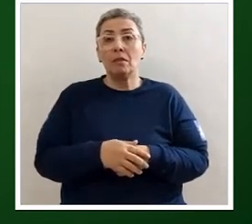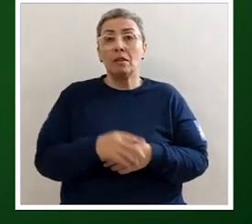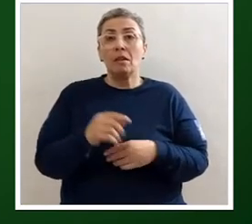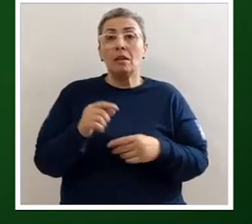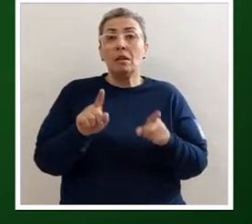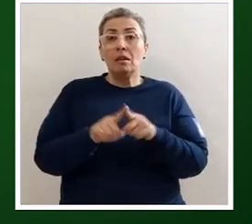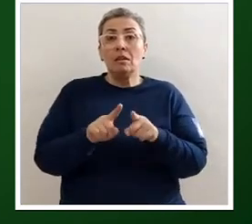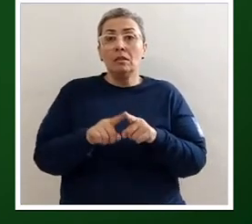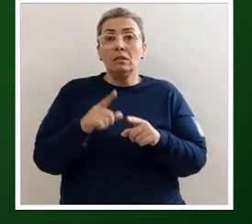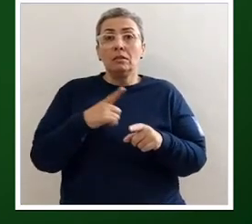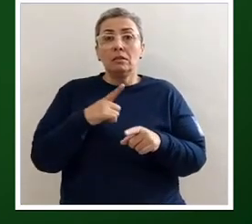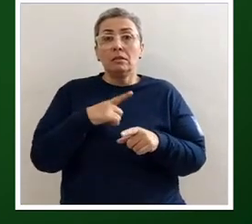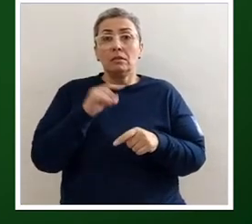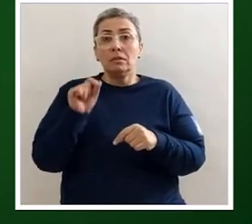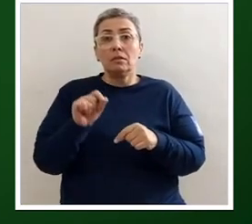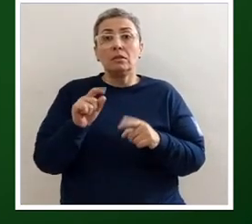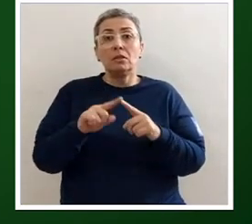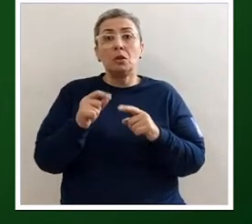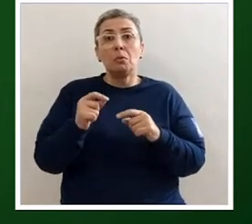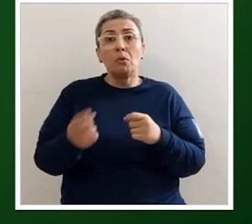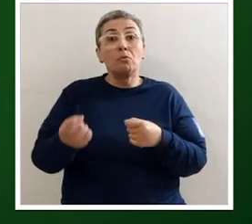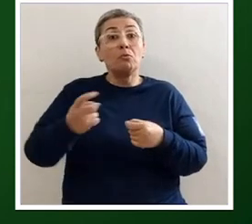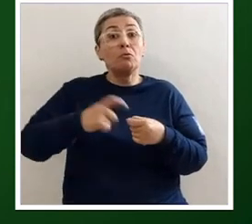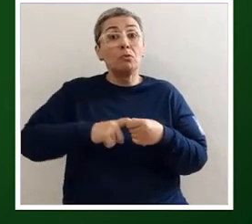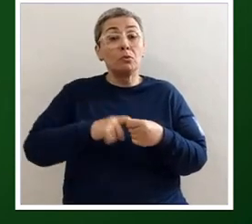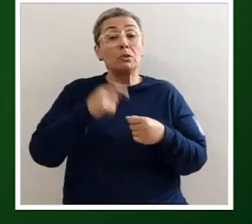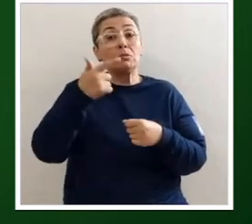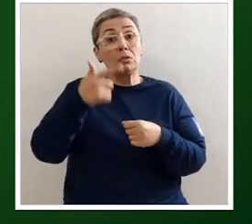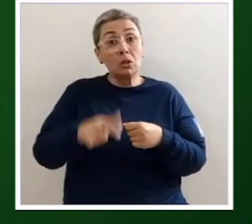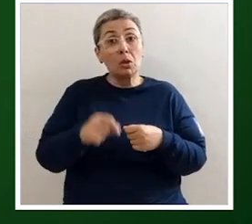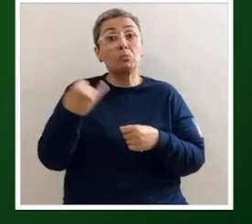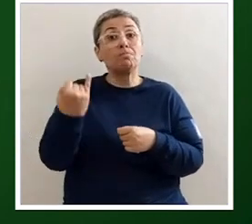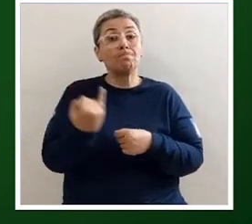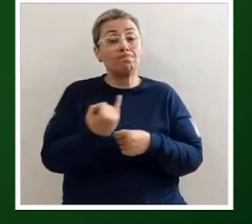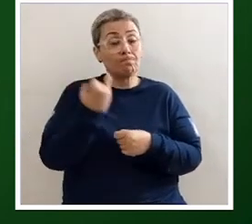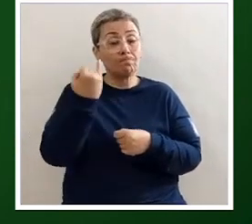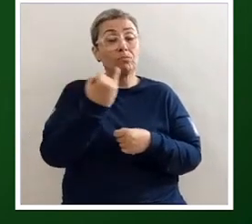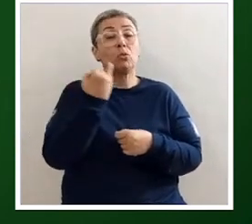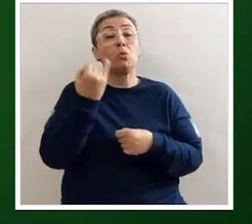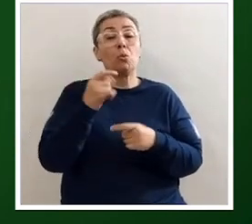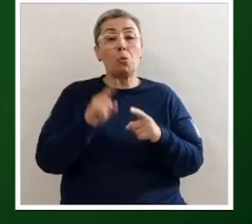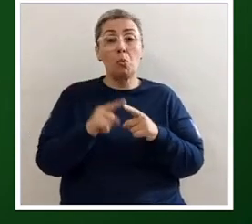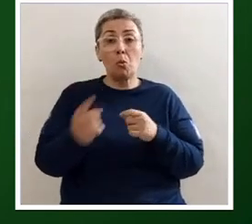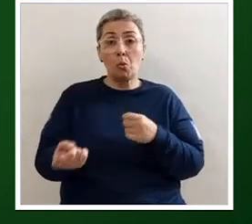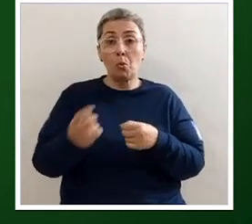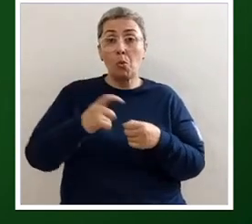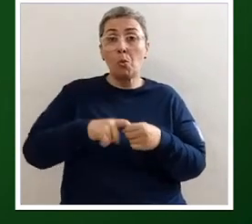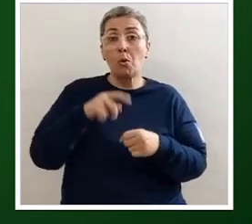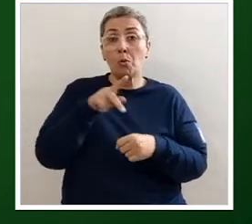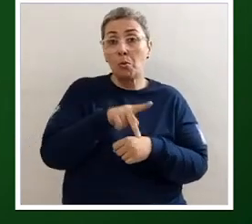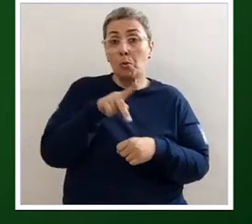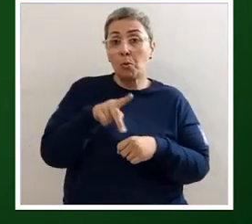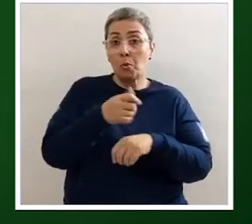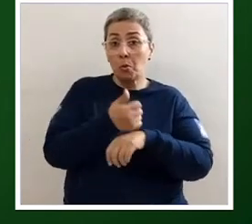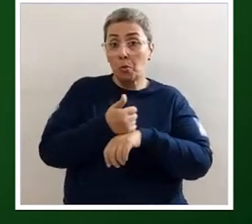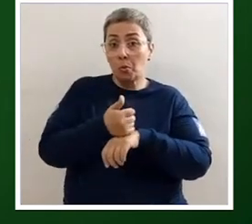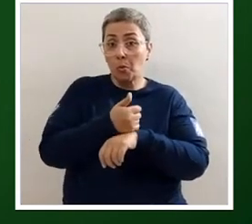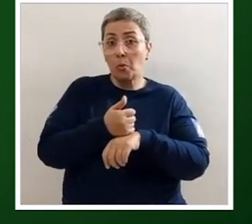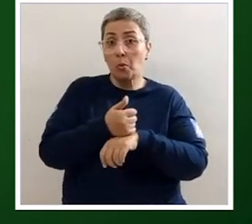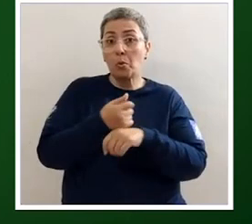nós é retomamos entendemos que era importante retomar com os profissionais